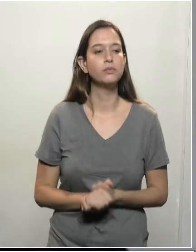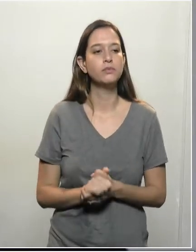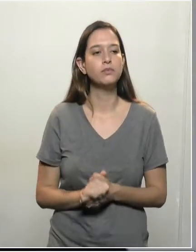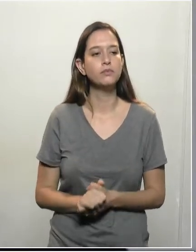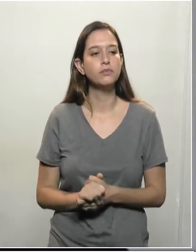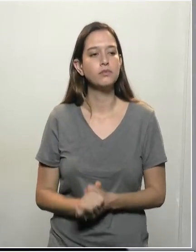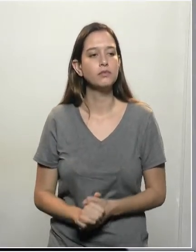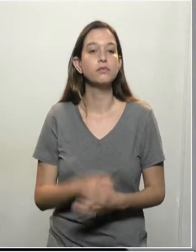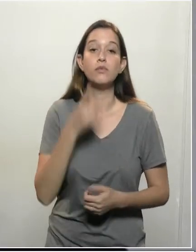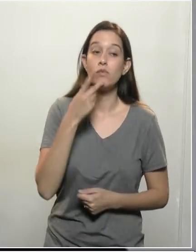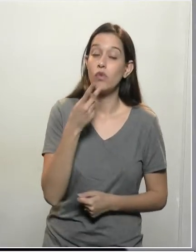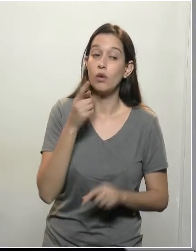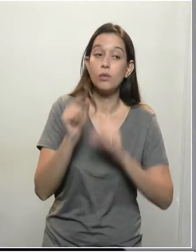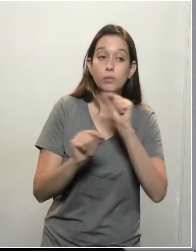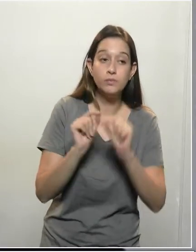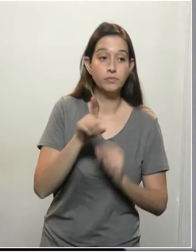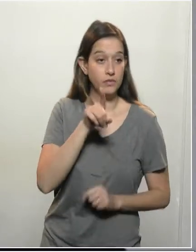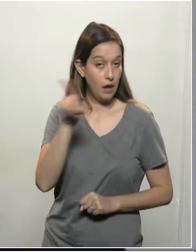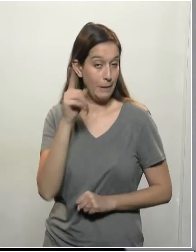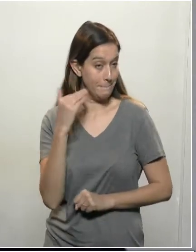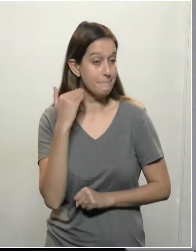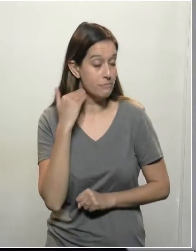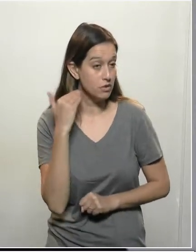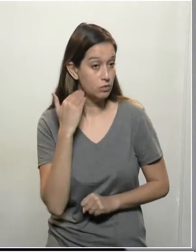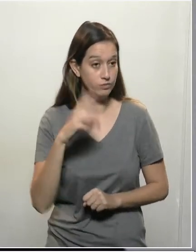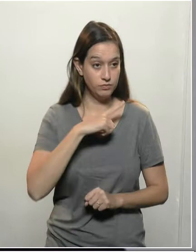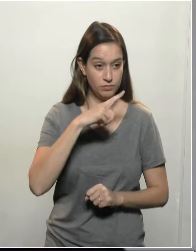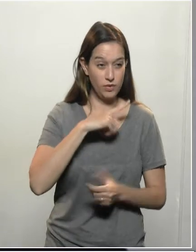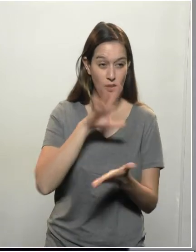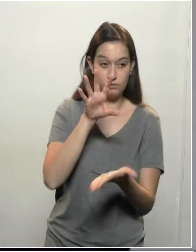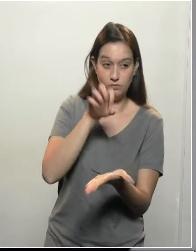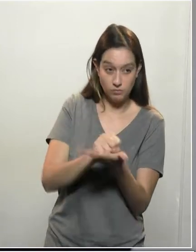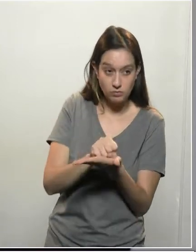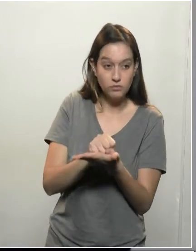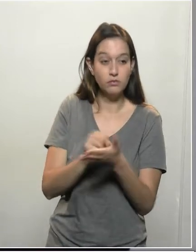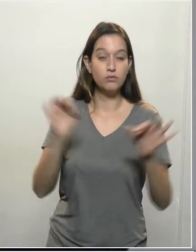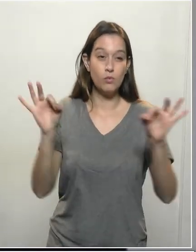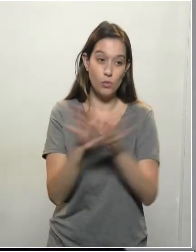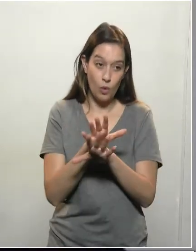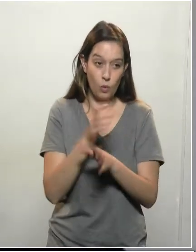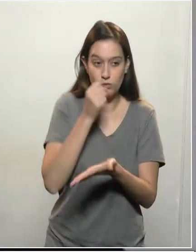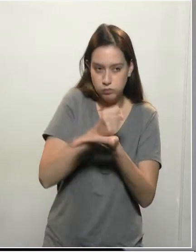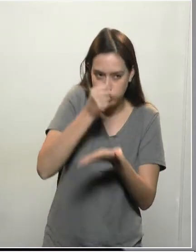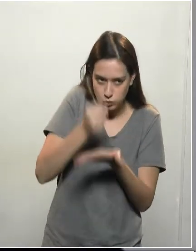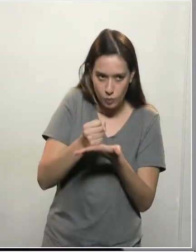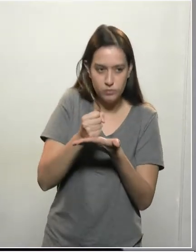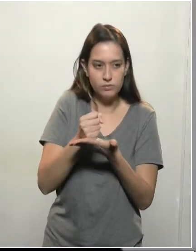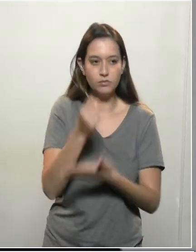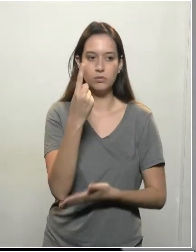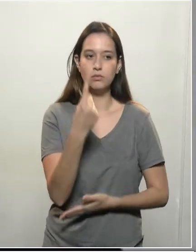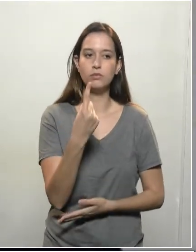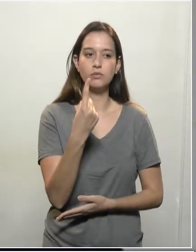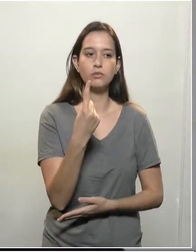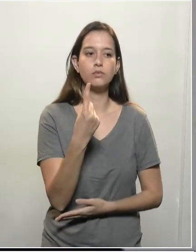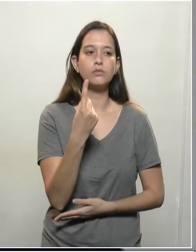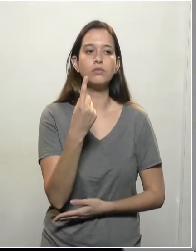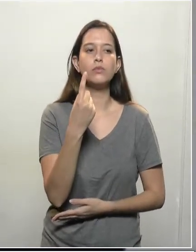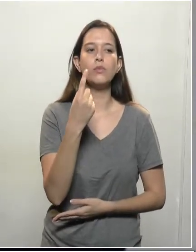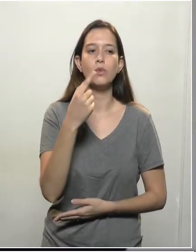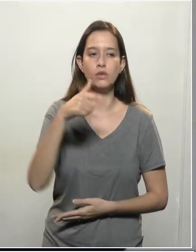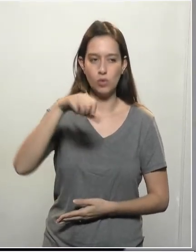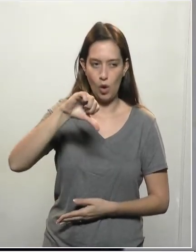até agora 119 milhões até o final de junho, segundo o próprio site da Agência de Fomento, em